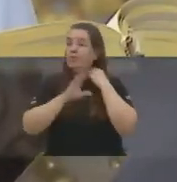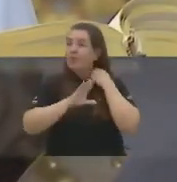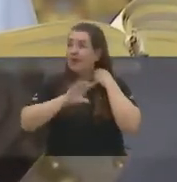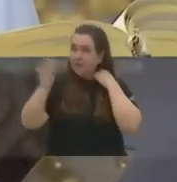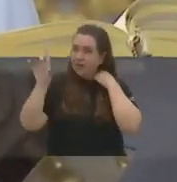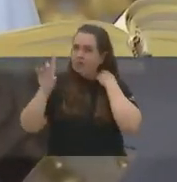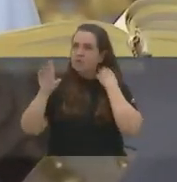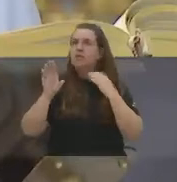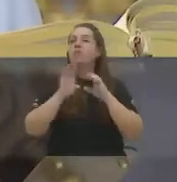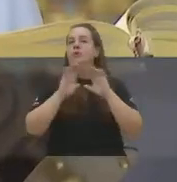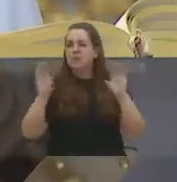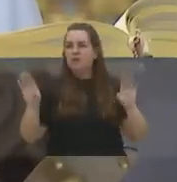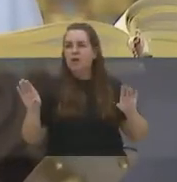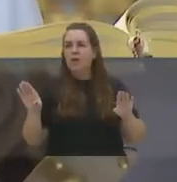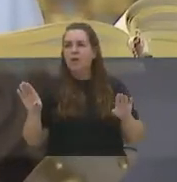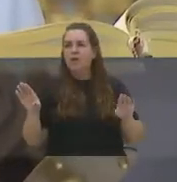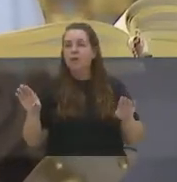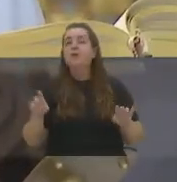alinhado,